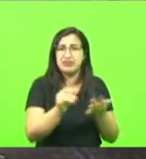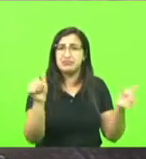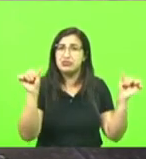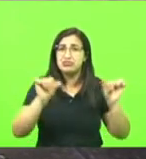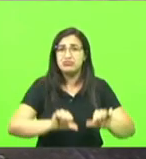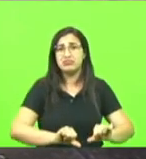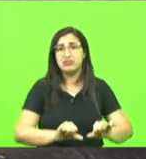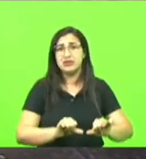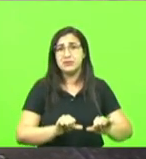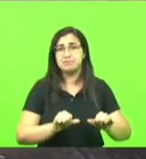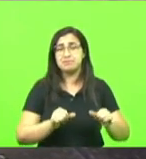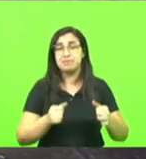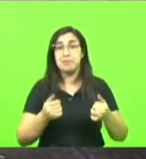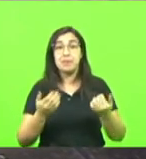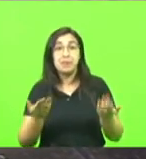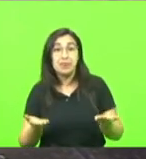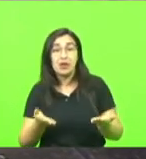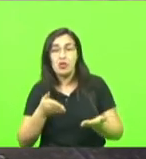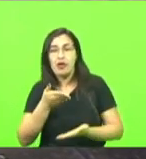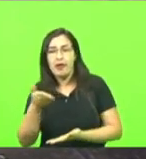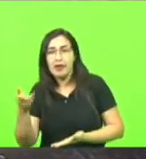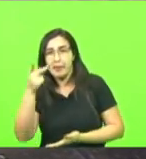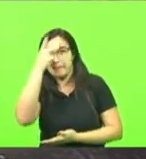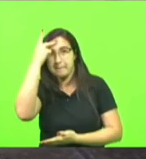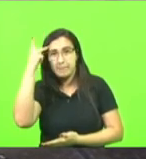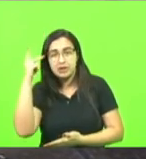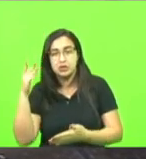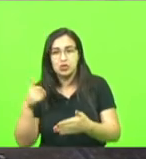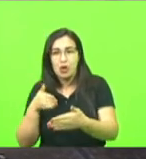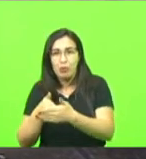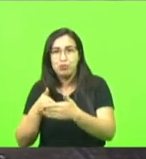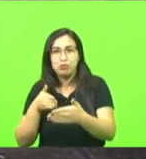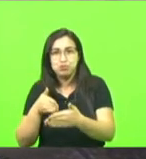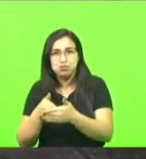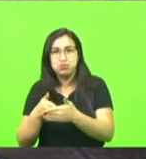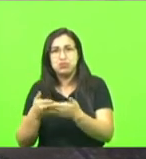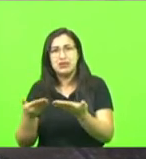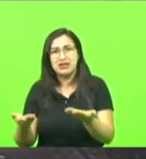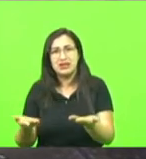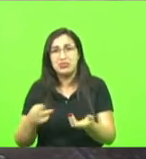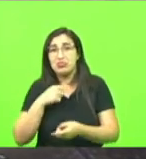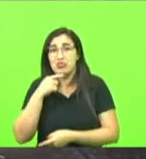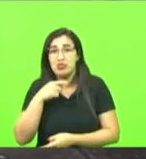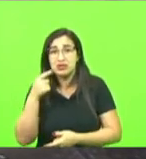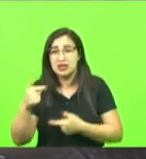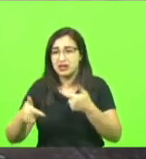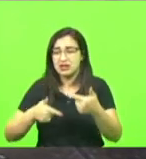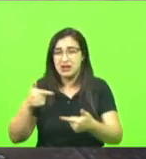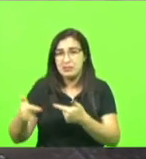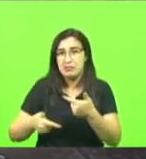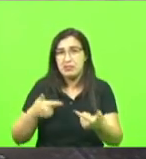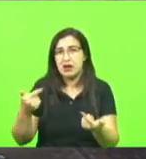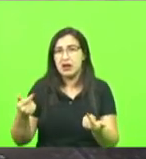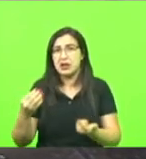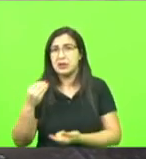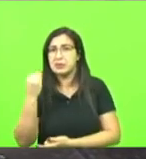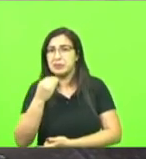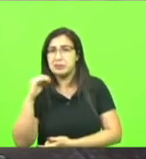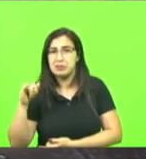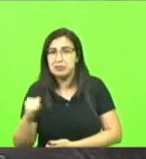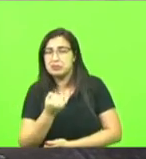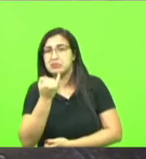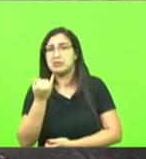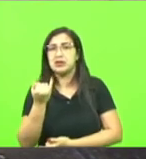caminho, impede que essas mesmas pessoas que precisam de emprego e oportunidade consigam uma ascensão